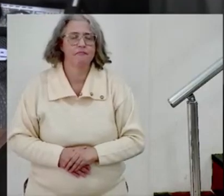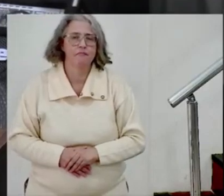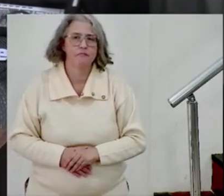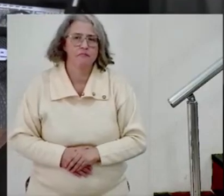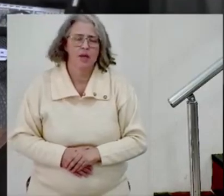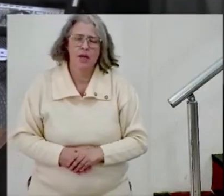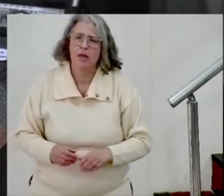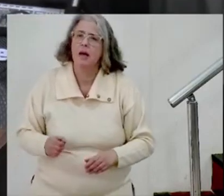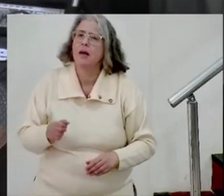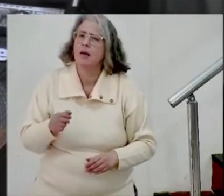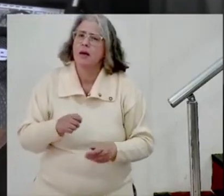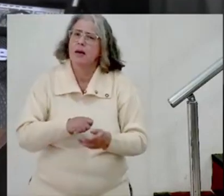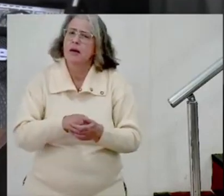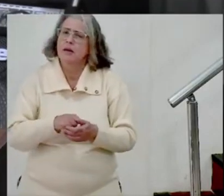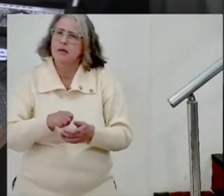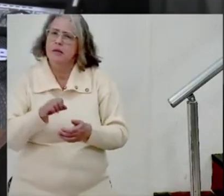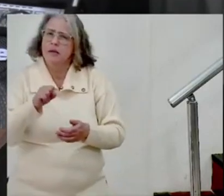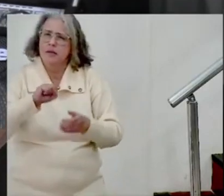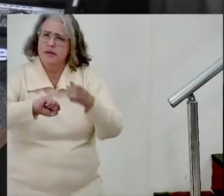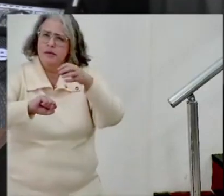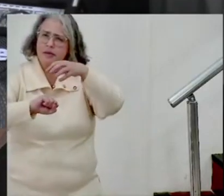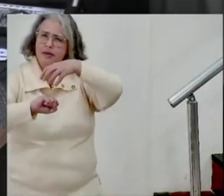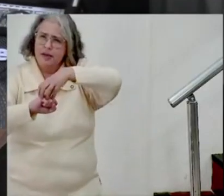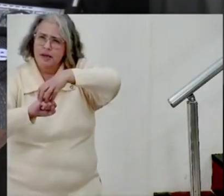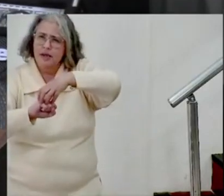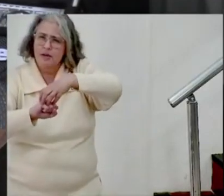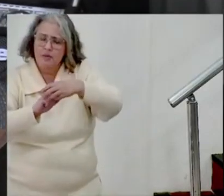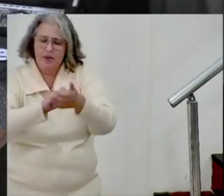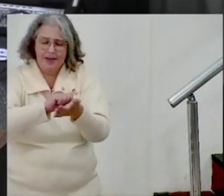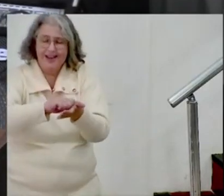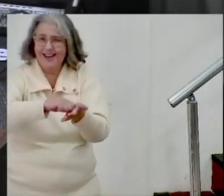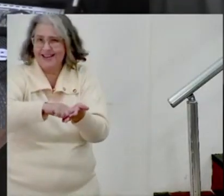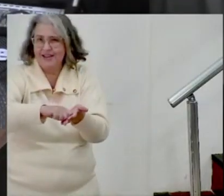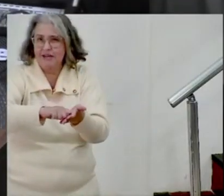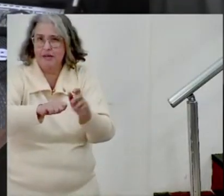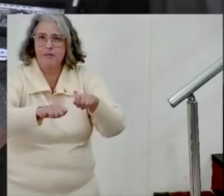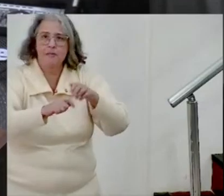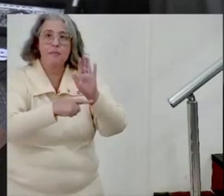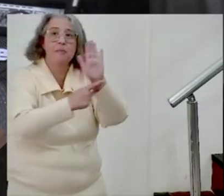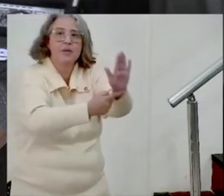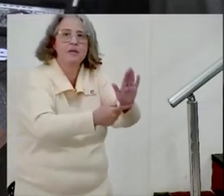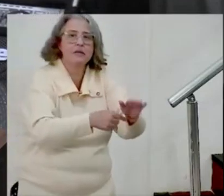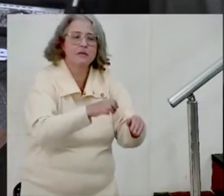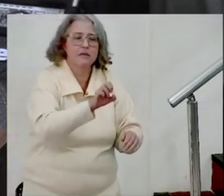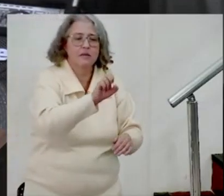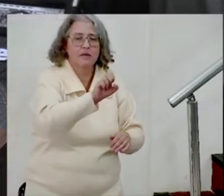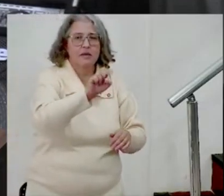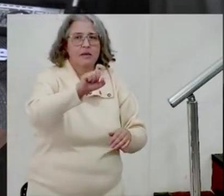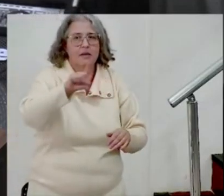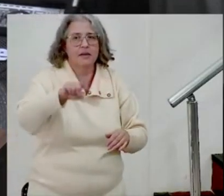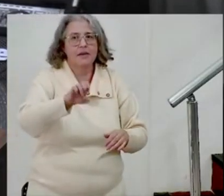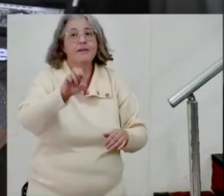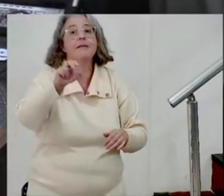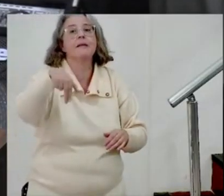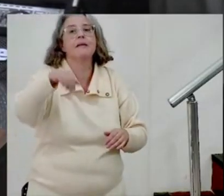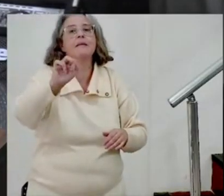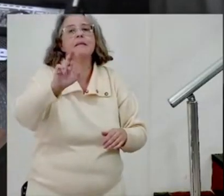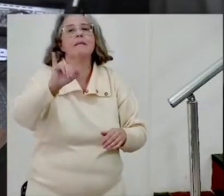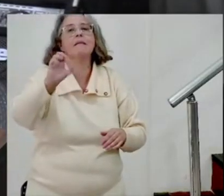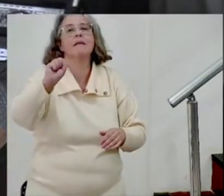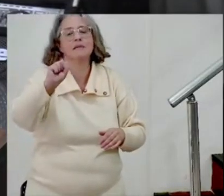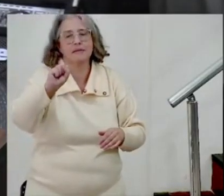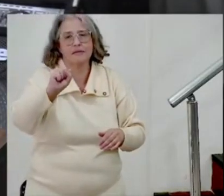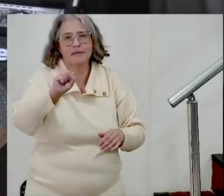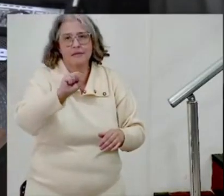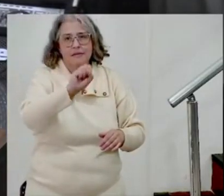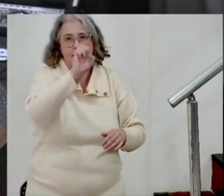do Ezequias? Você consegue entender o problema? Já caiu São Paulo, já caiu Rio de Janeiro, já caiu Brasília, já